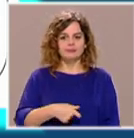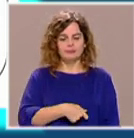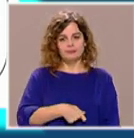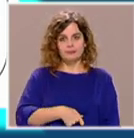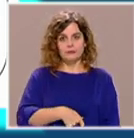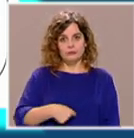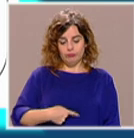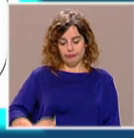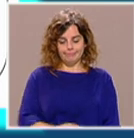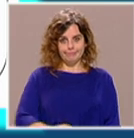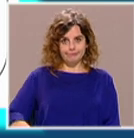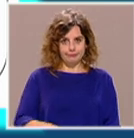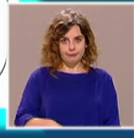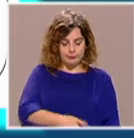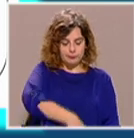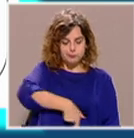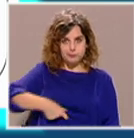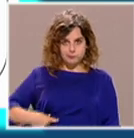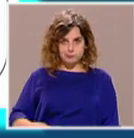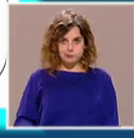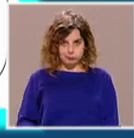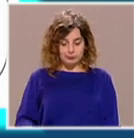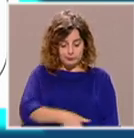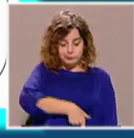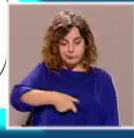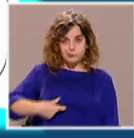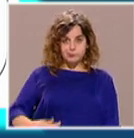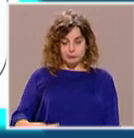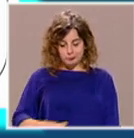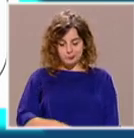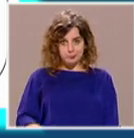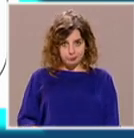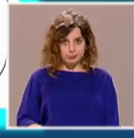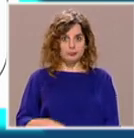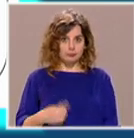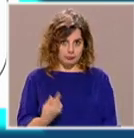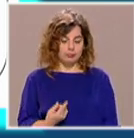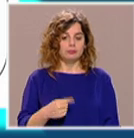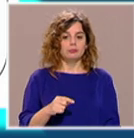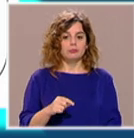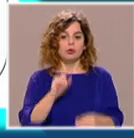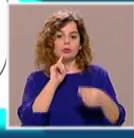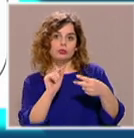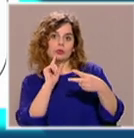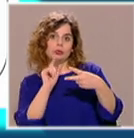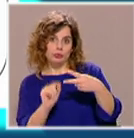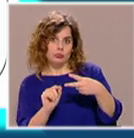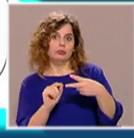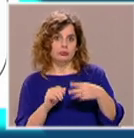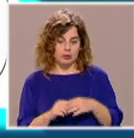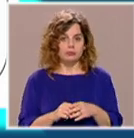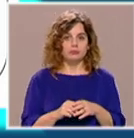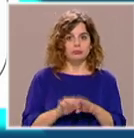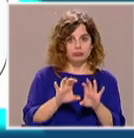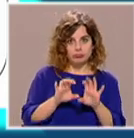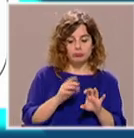grosso. Na parte final do intestino grosso temos o reto e o ânus. Estes órgãos estão ligados entre si e é por estes órgãos,